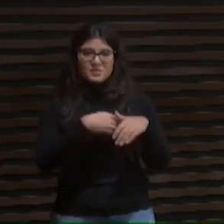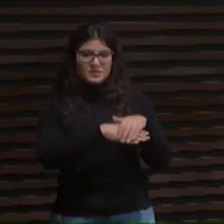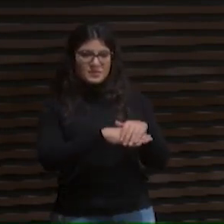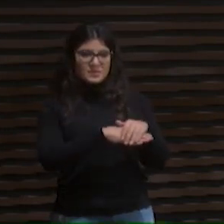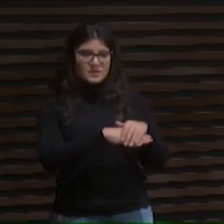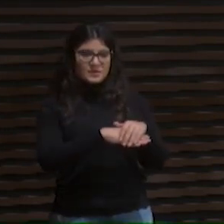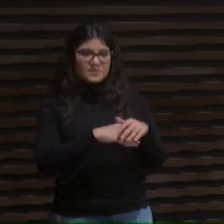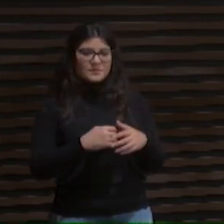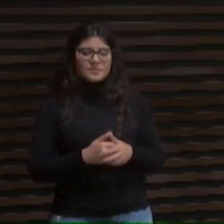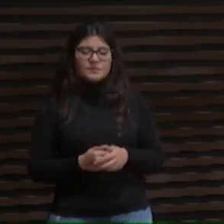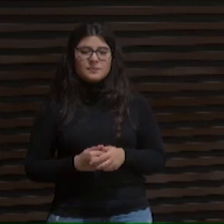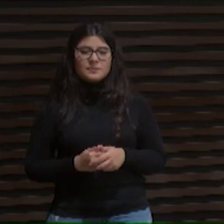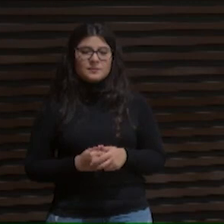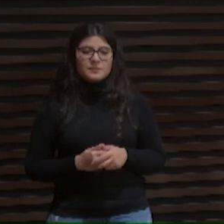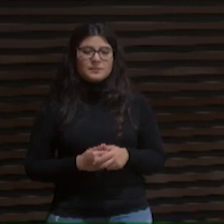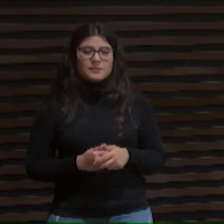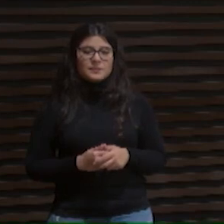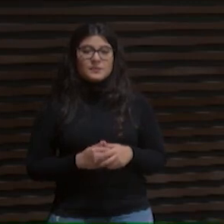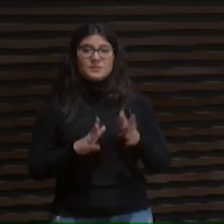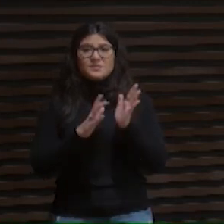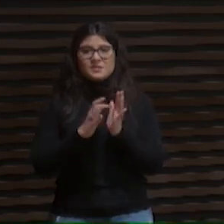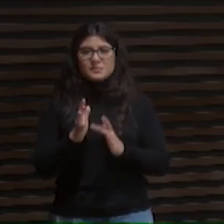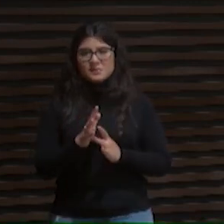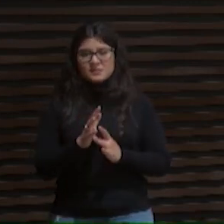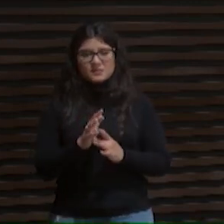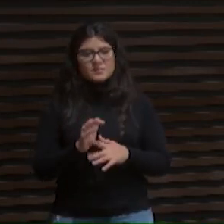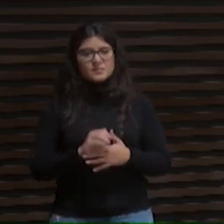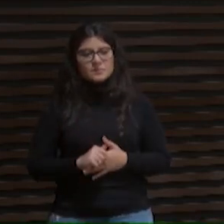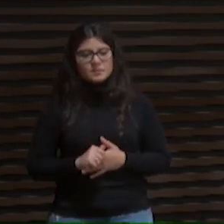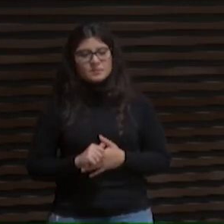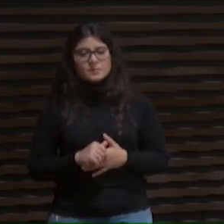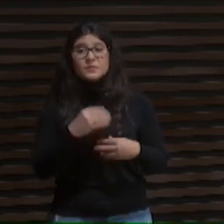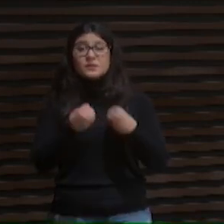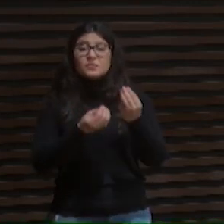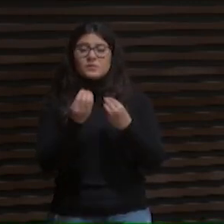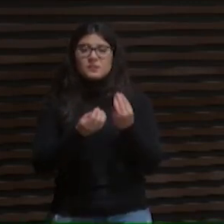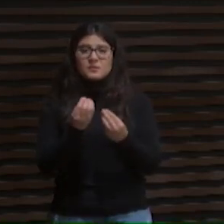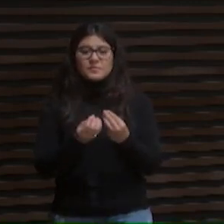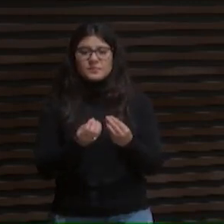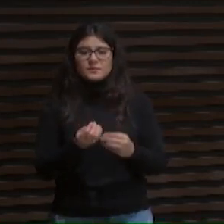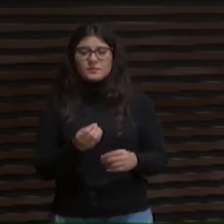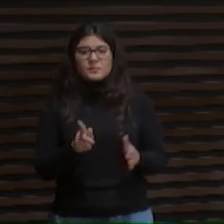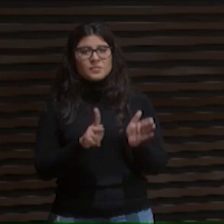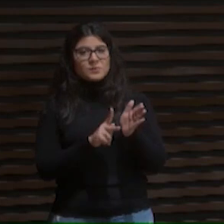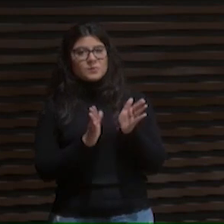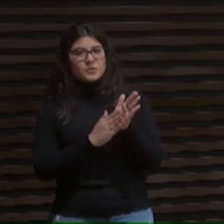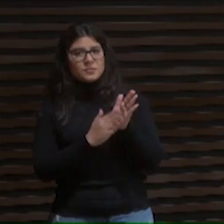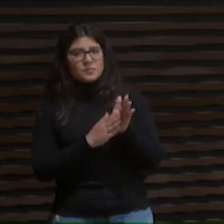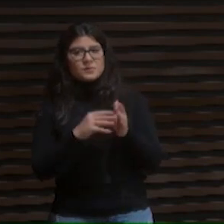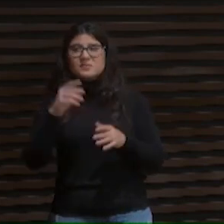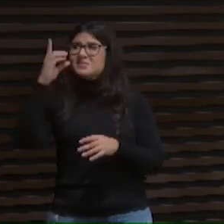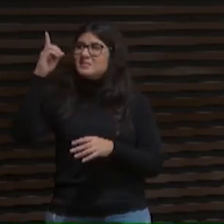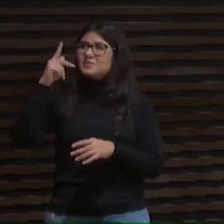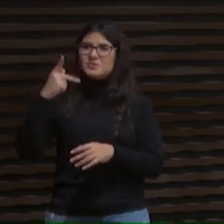nos cita, quem inclui é Jesus. Como é que está o propósito de Deus para a tua vida,